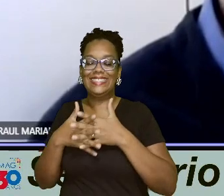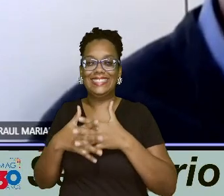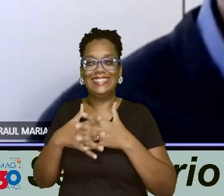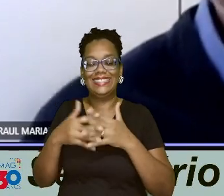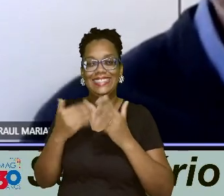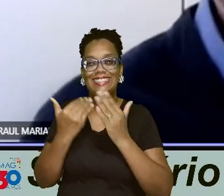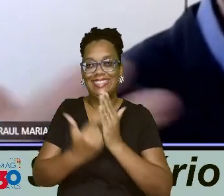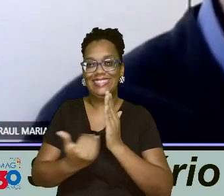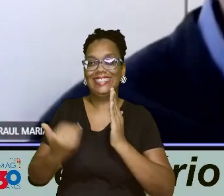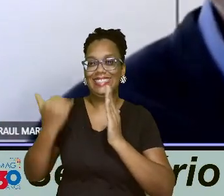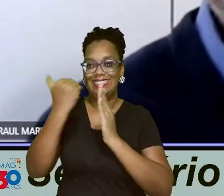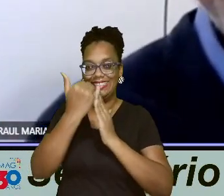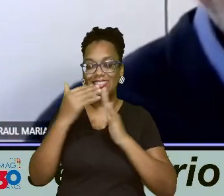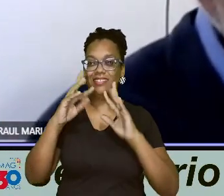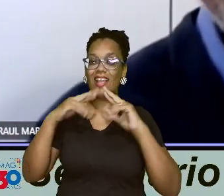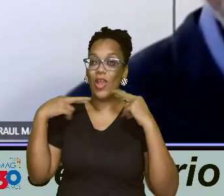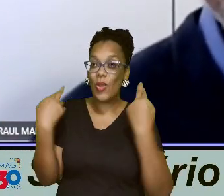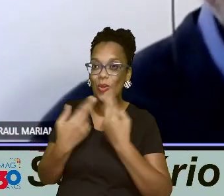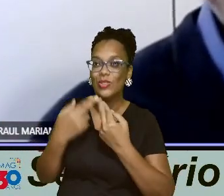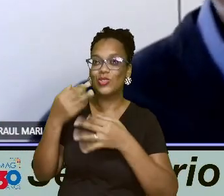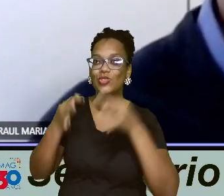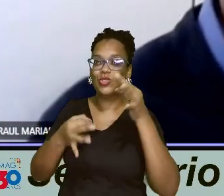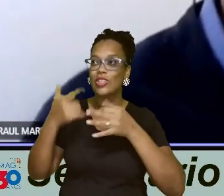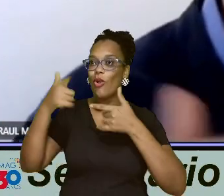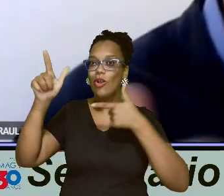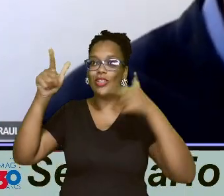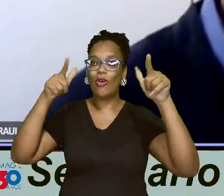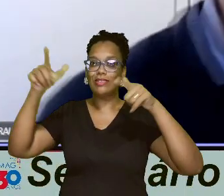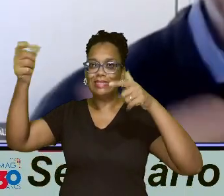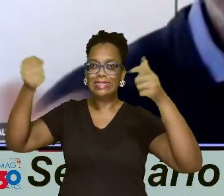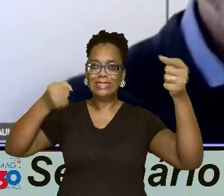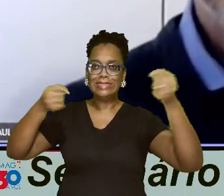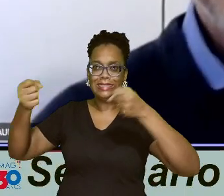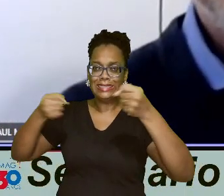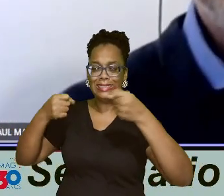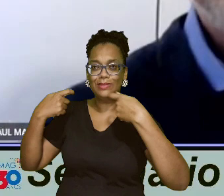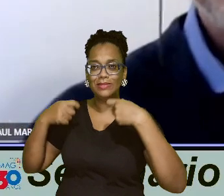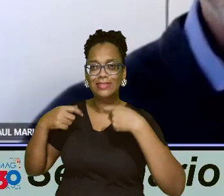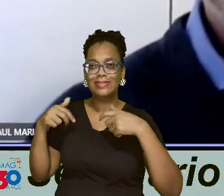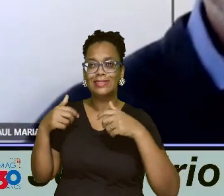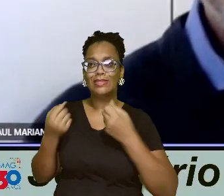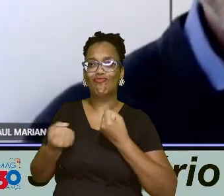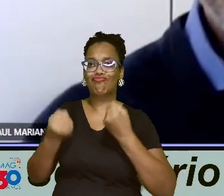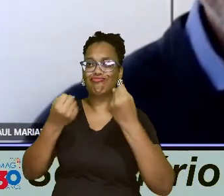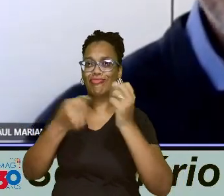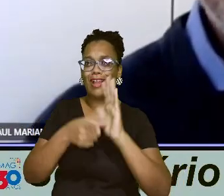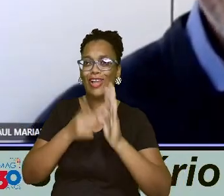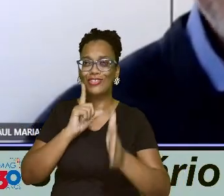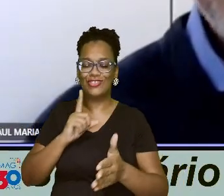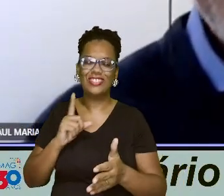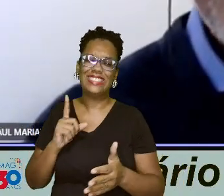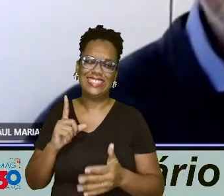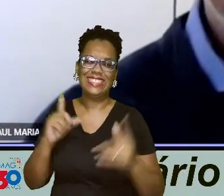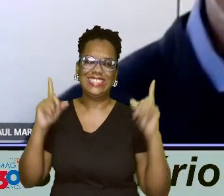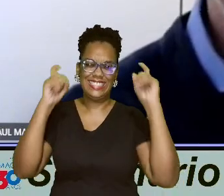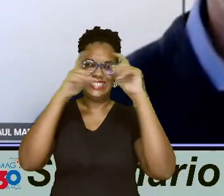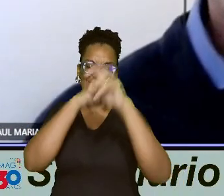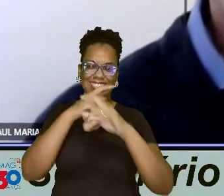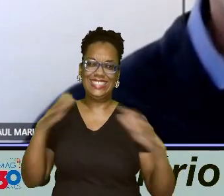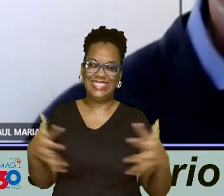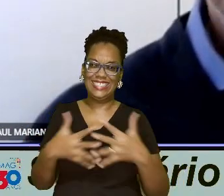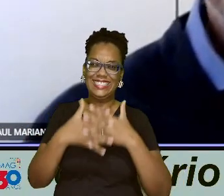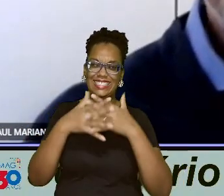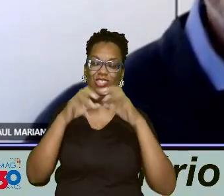porque reuniu juízes de outras subseções, inclusive, que precisavam se deslocar com antecedência, enfim, foi uma complexidade estrutural muito